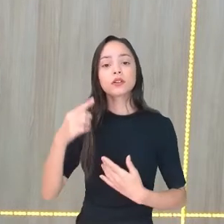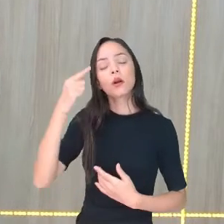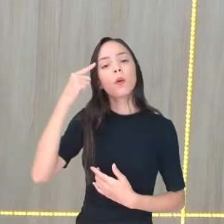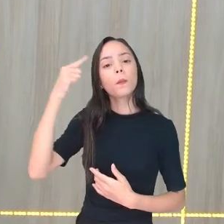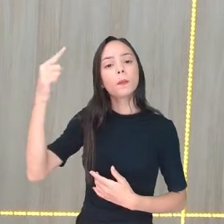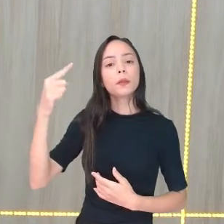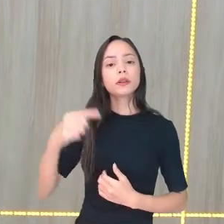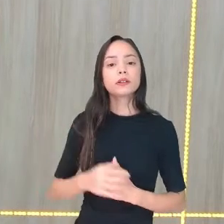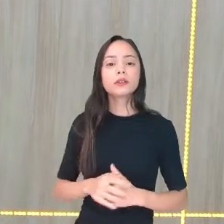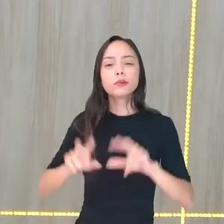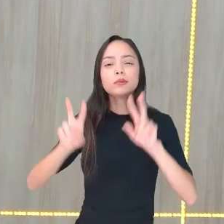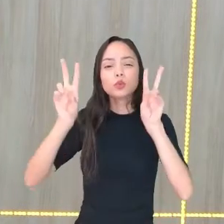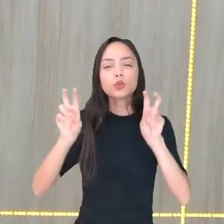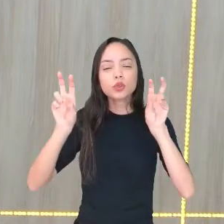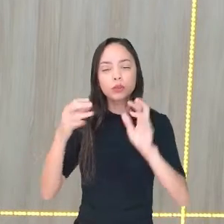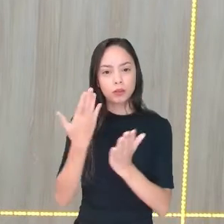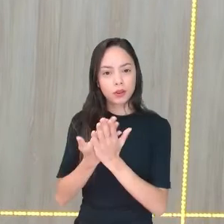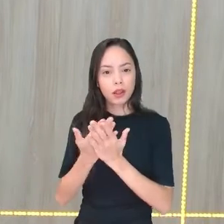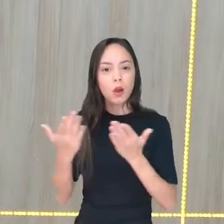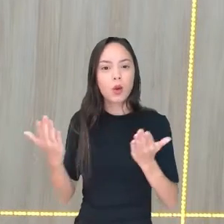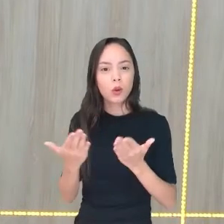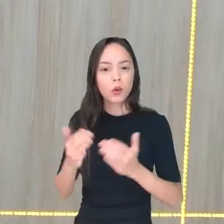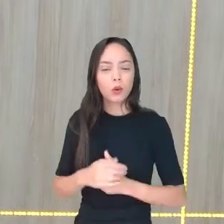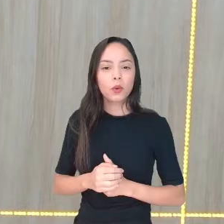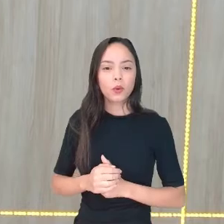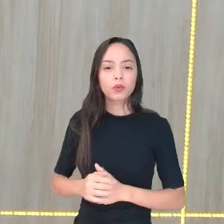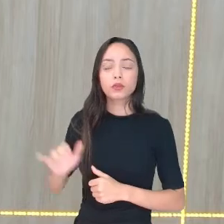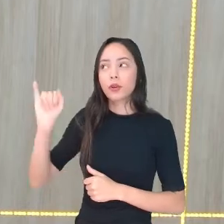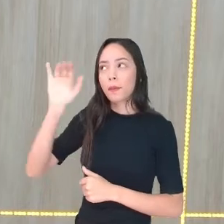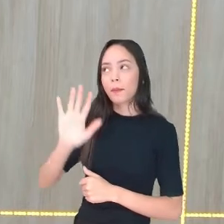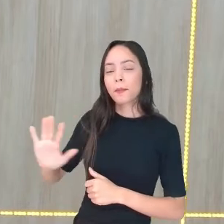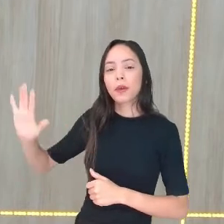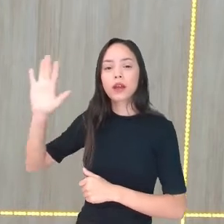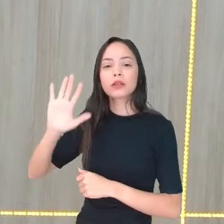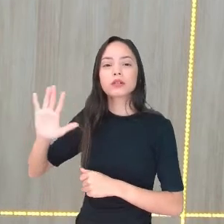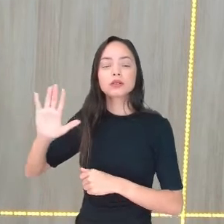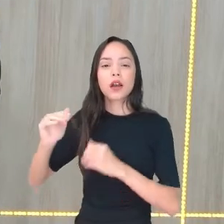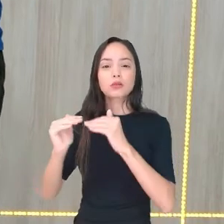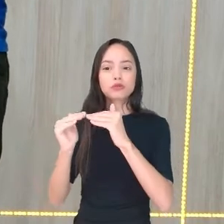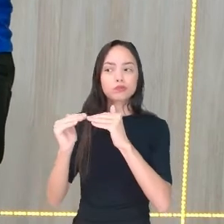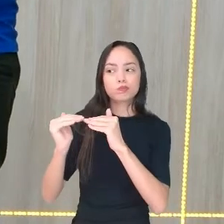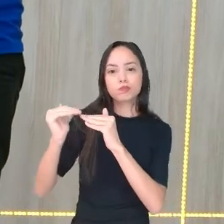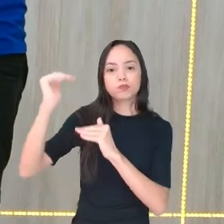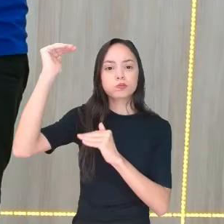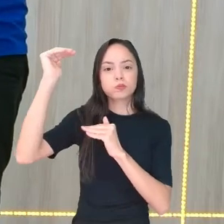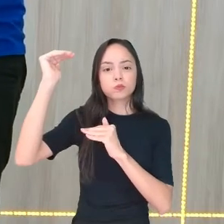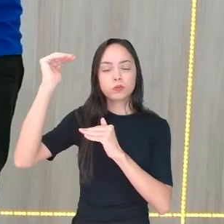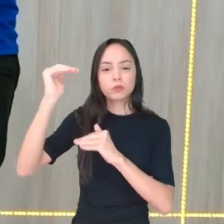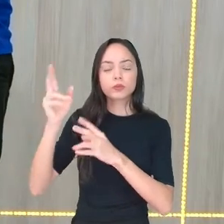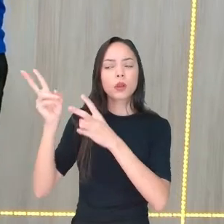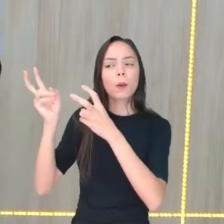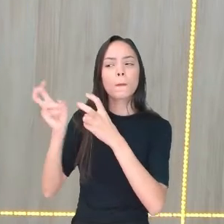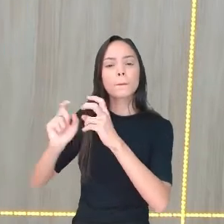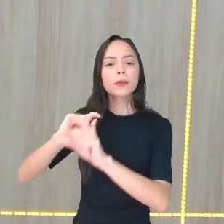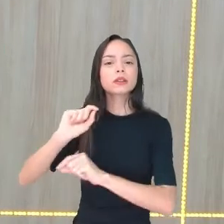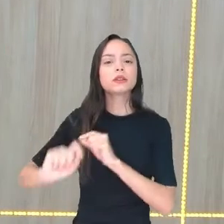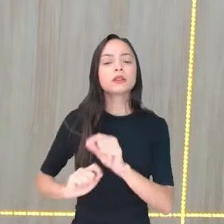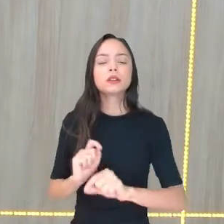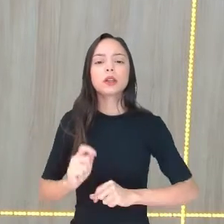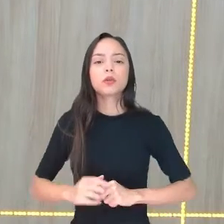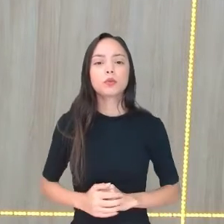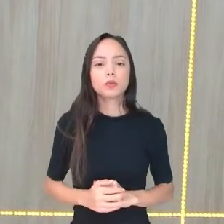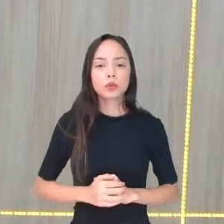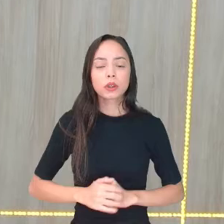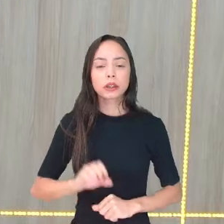título da nossa aula, paisagens insustentáveis, né? A gente começa a perceber que se a gente faz uma